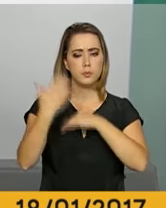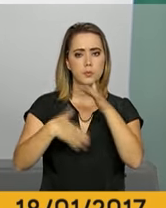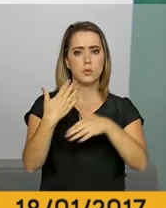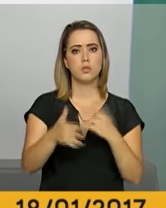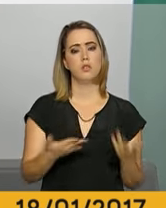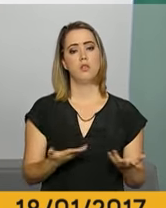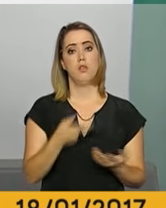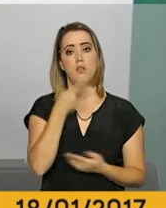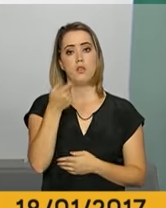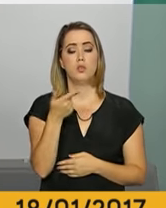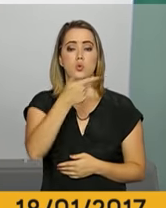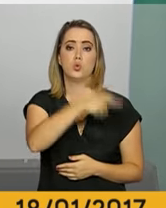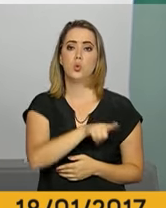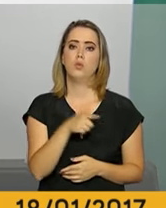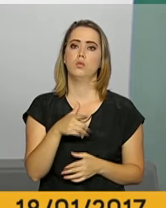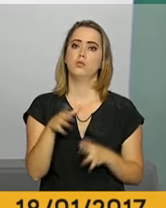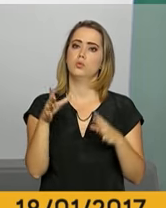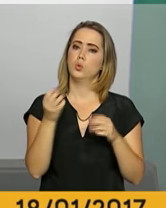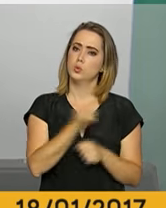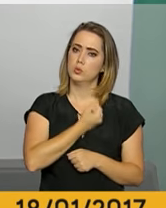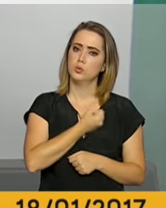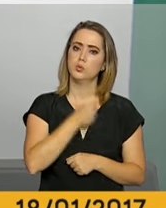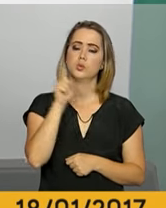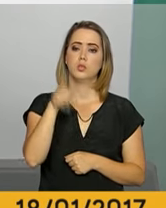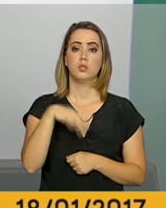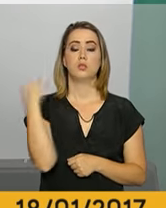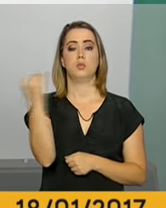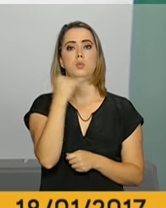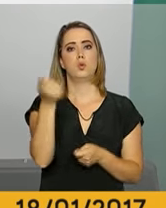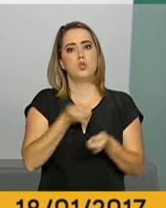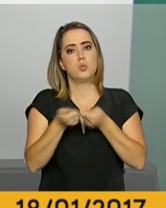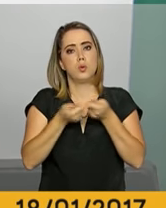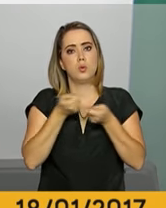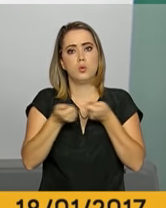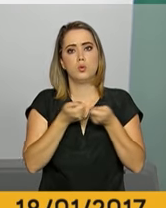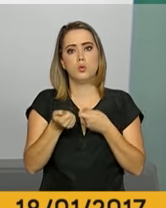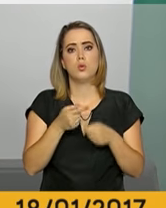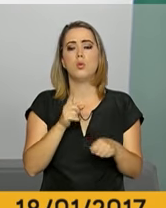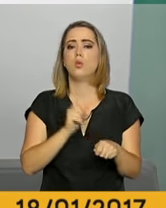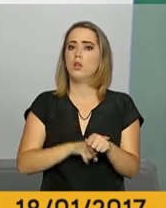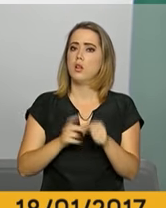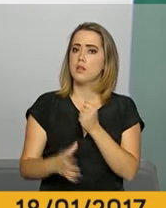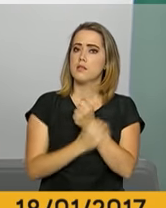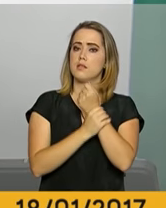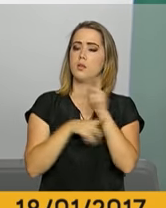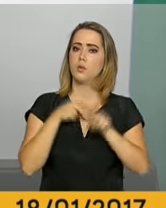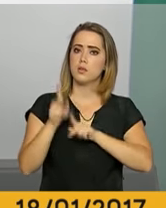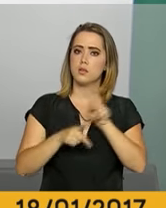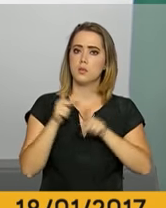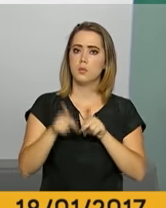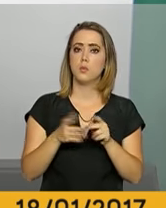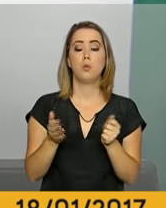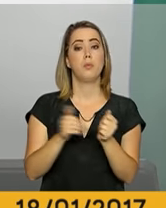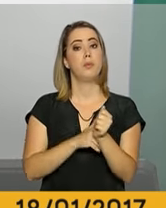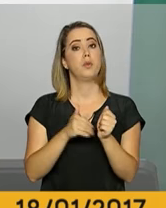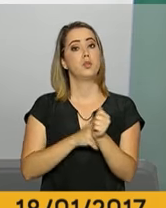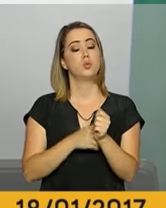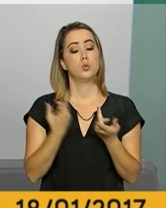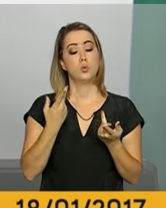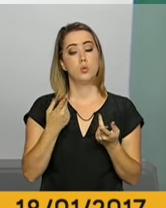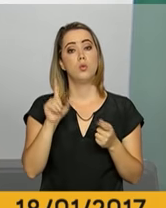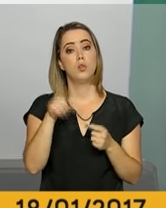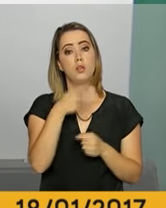um dado que é fundamental para tentar controlar esta questão da segurança pública, particularmente aquela que diz